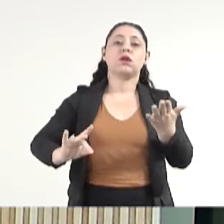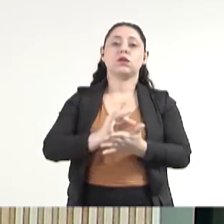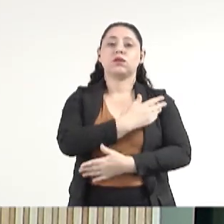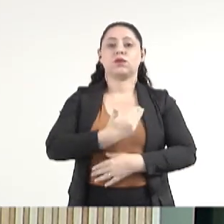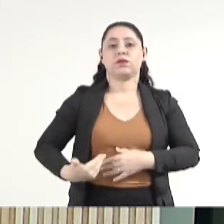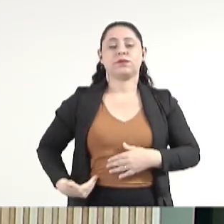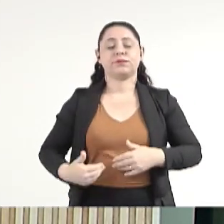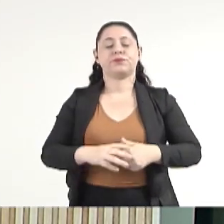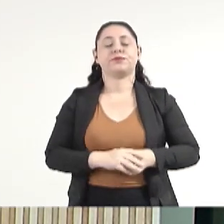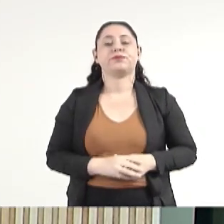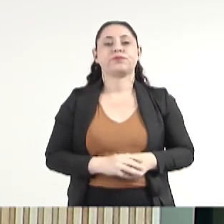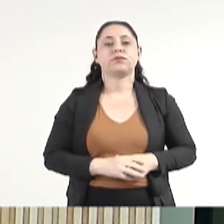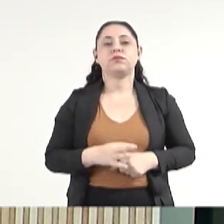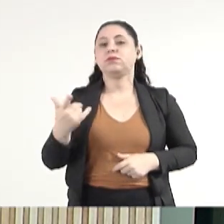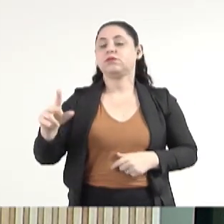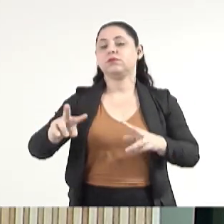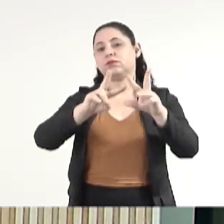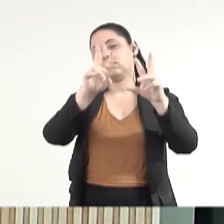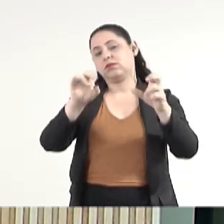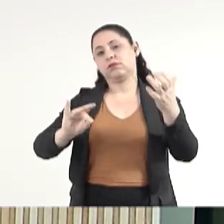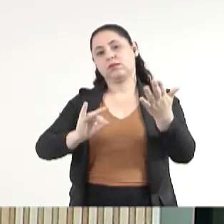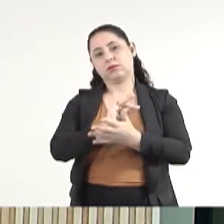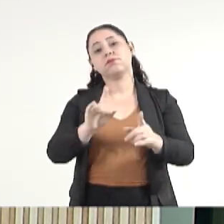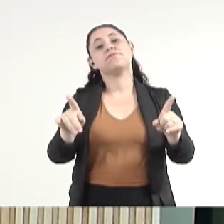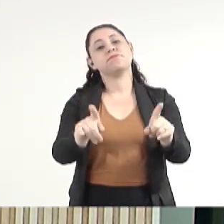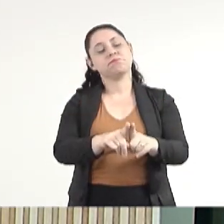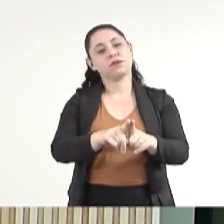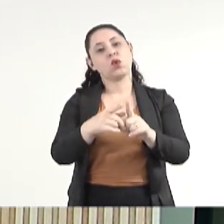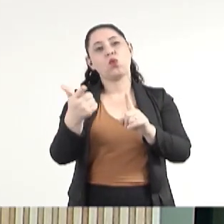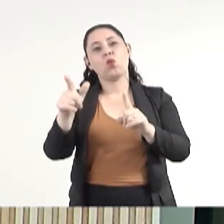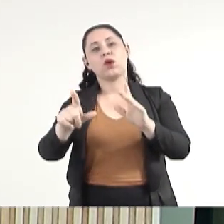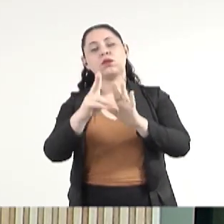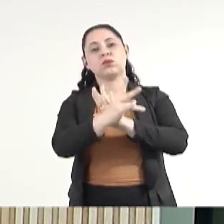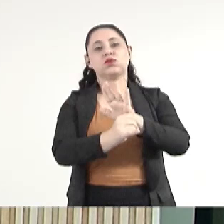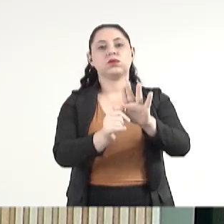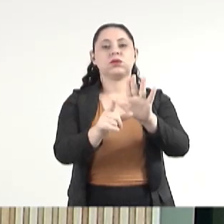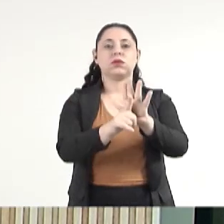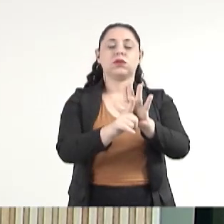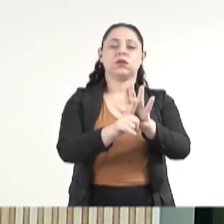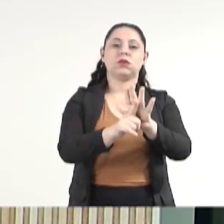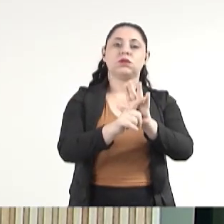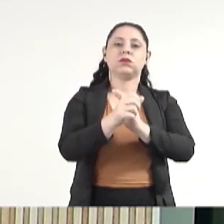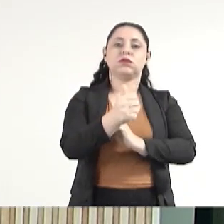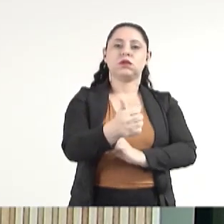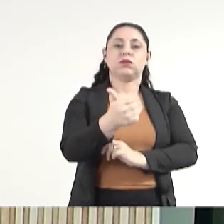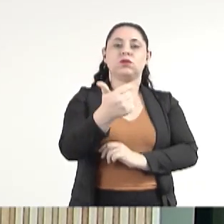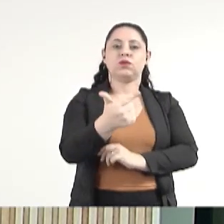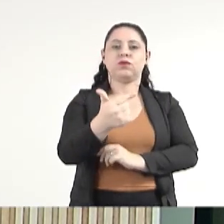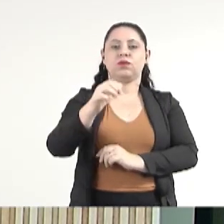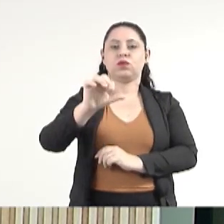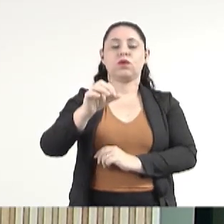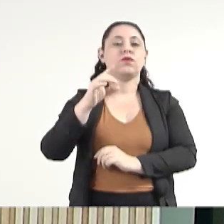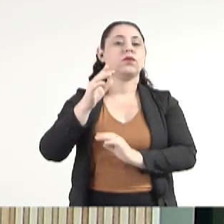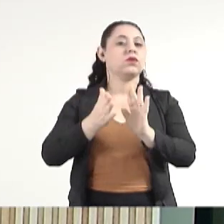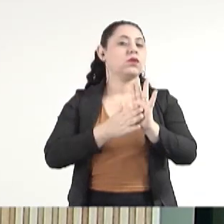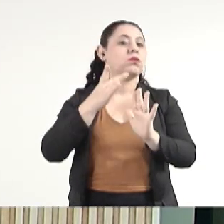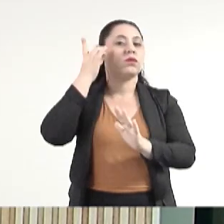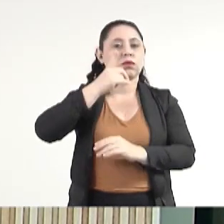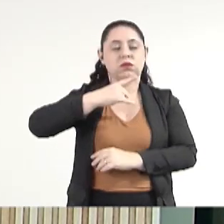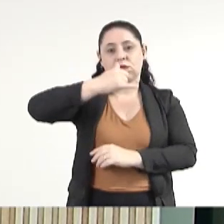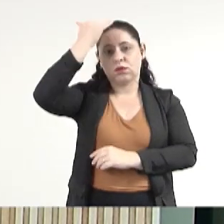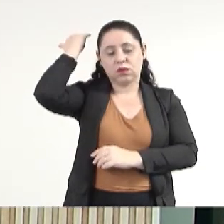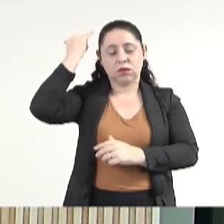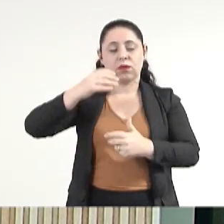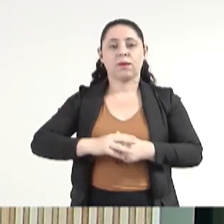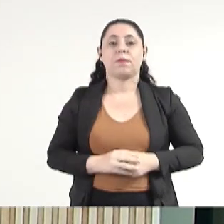vai para a sanção do governo. E outra matéria que vai para a sanção do governo é o próximo item, o projeto de lei de número 129, o autor é o deputado Júnior